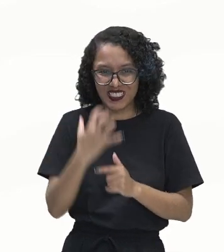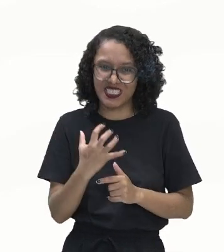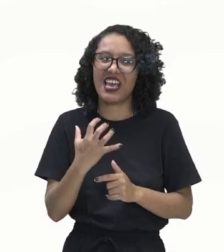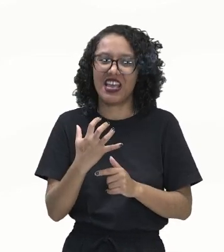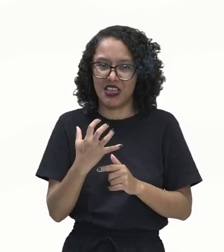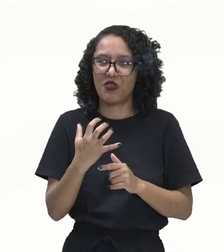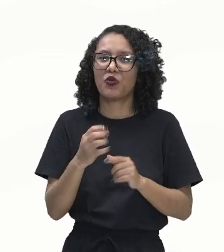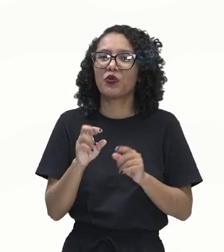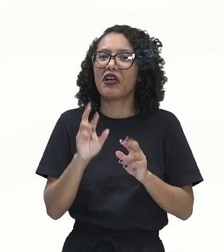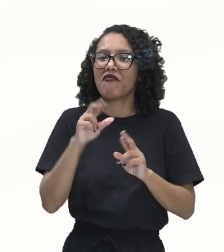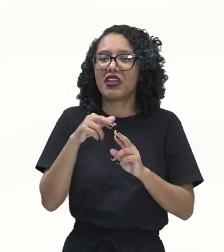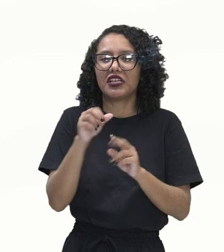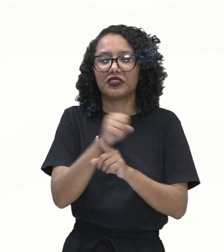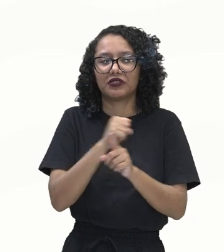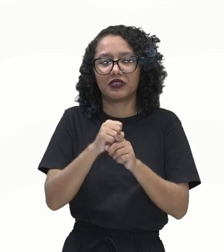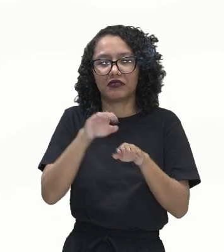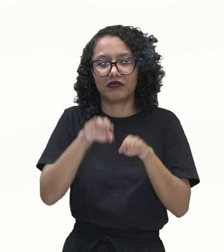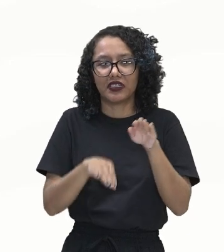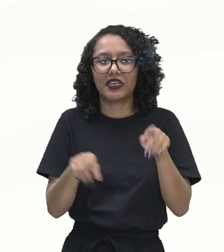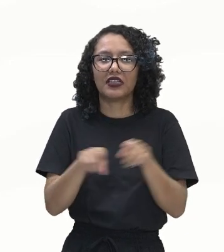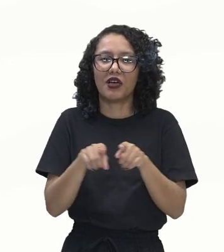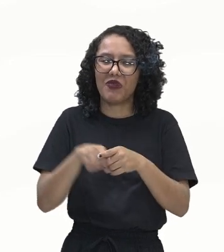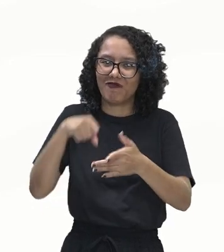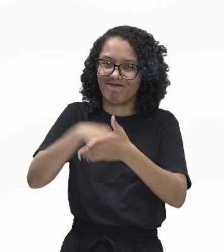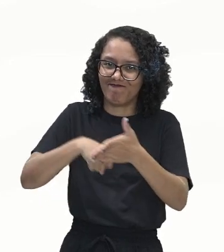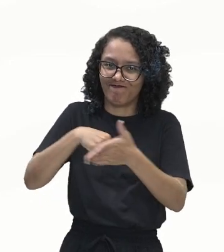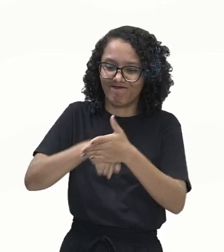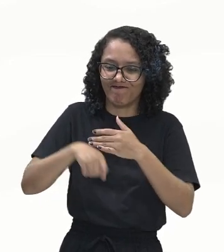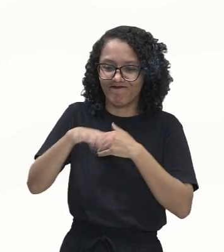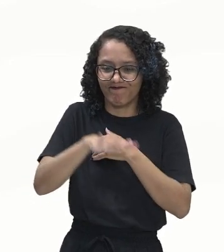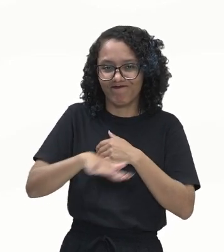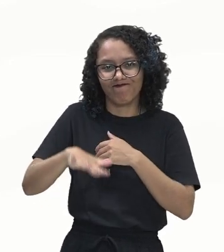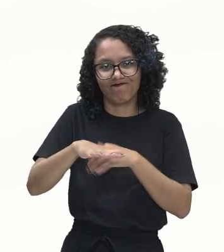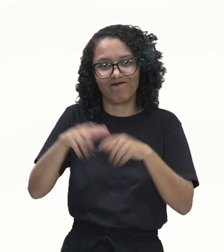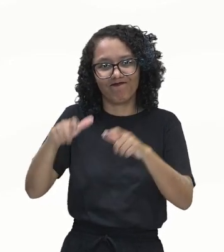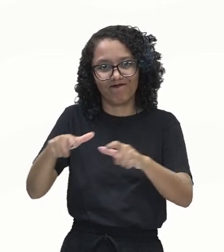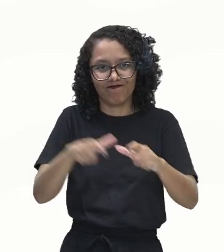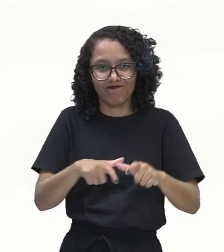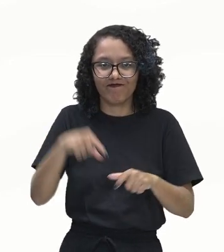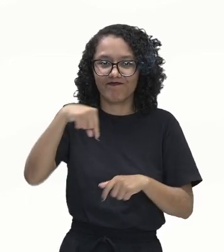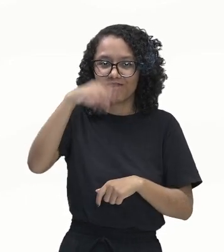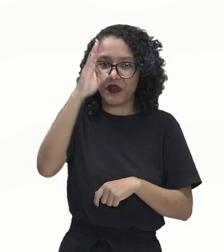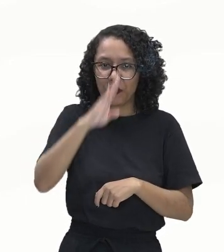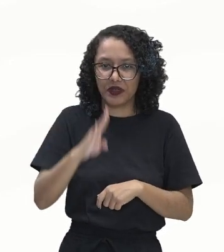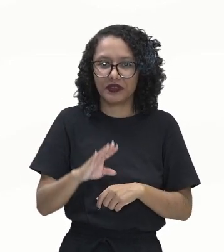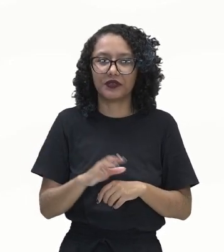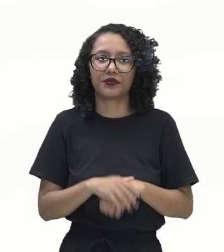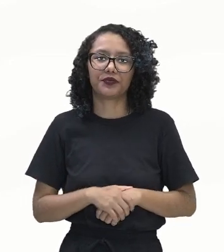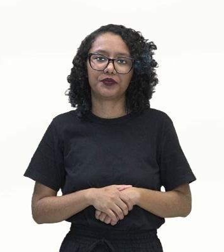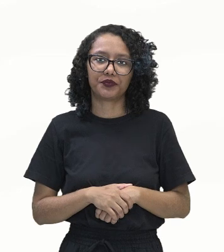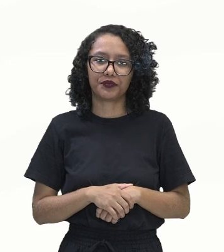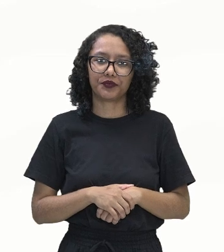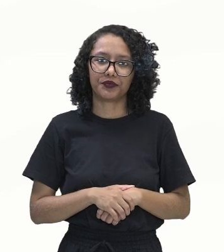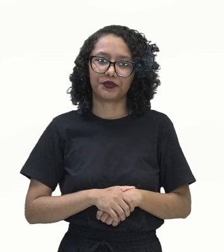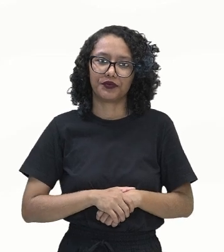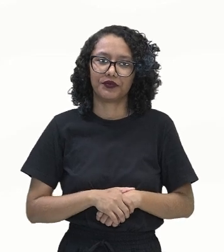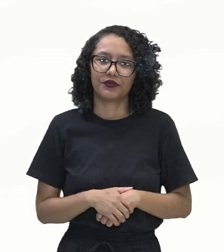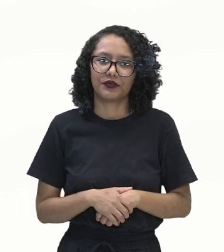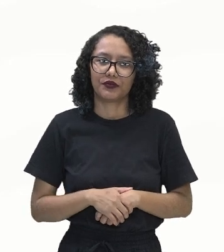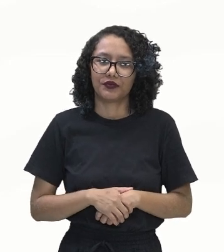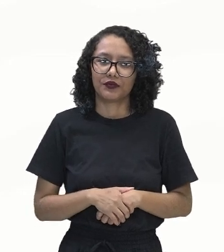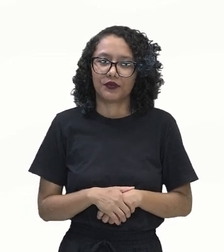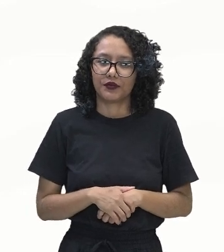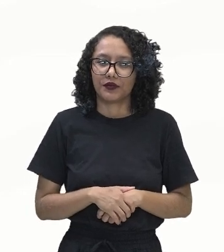Brasil. Então, se fala em cerca de 8 a 10 mil mortos nesse conflito aqui da Guerra do